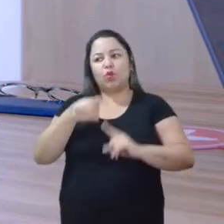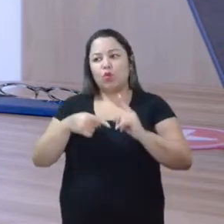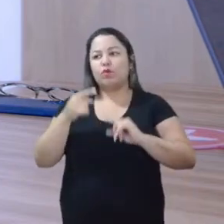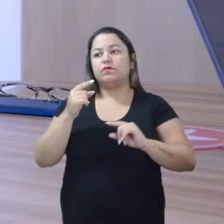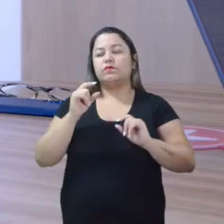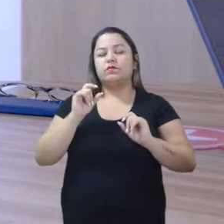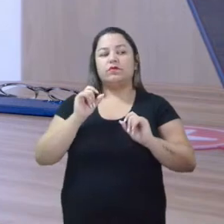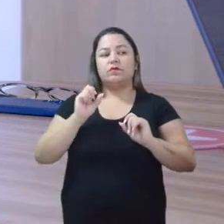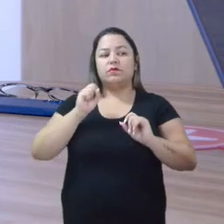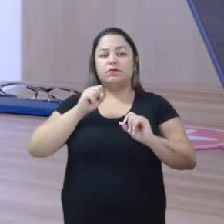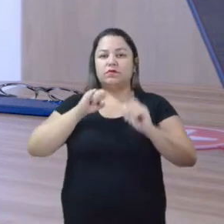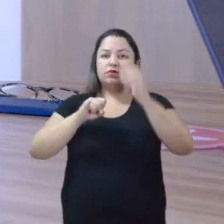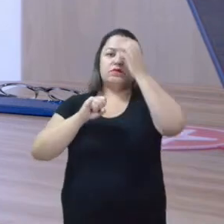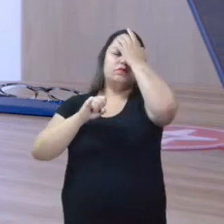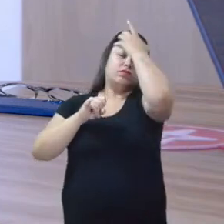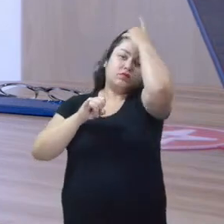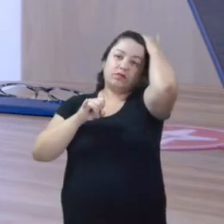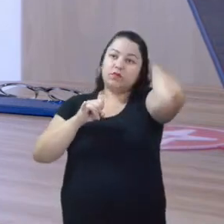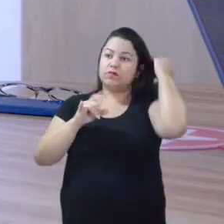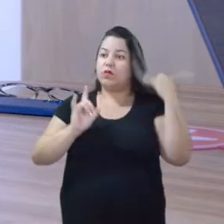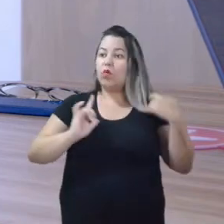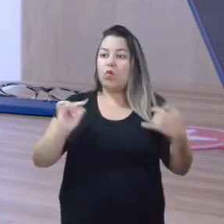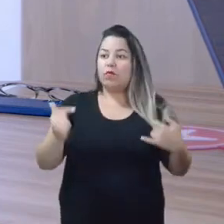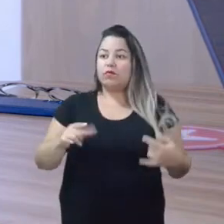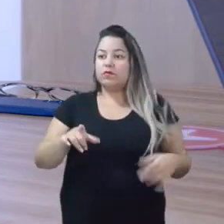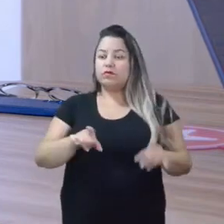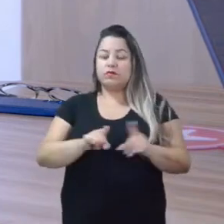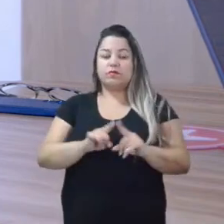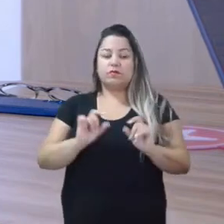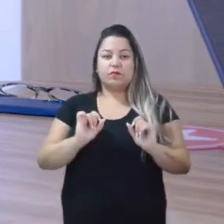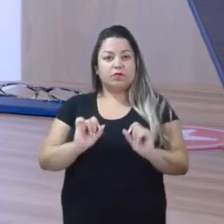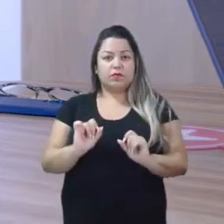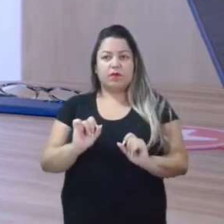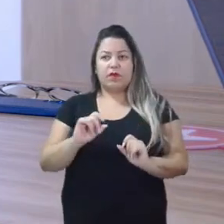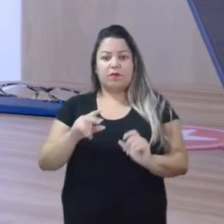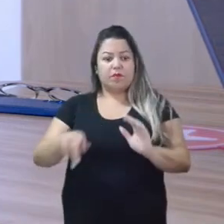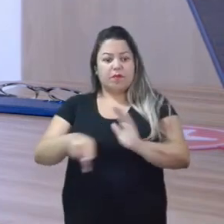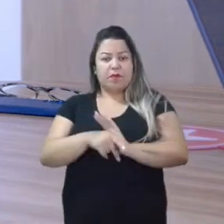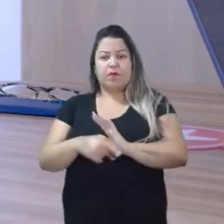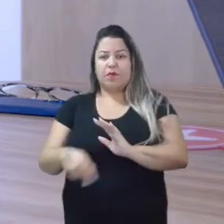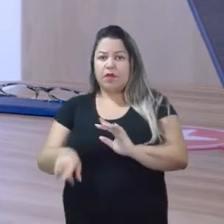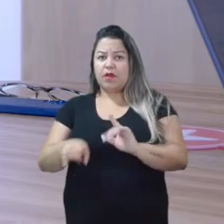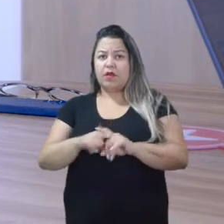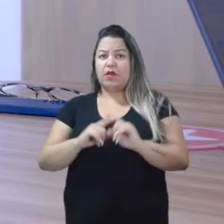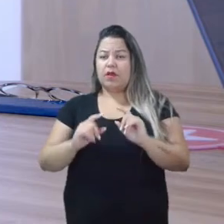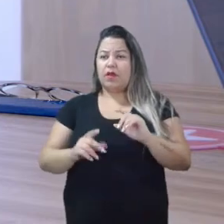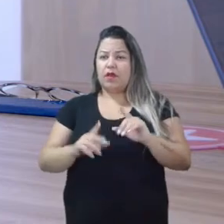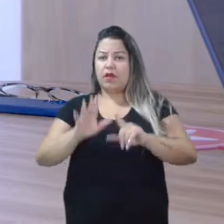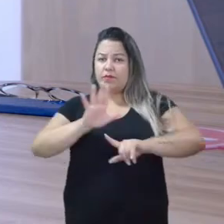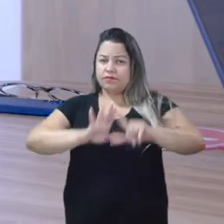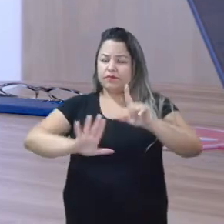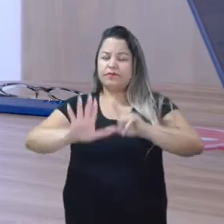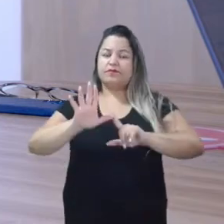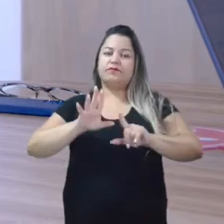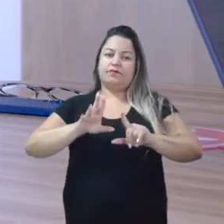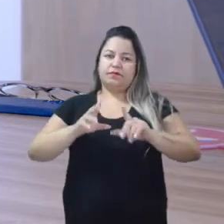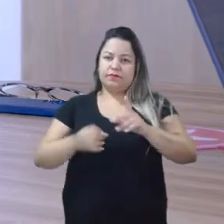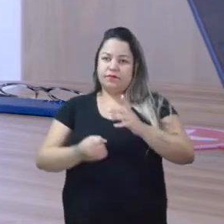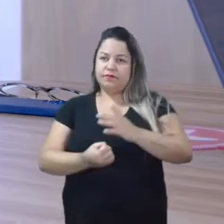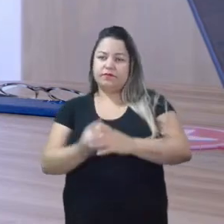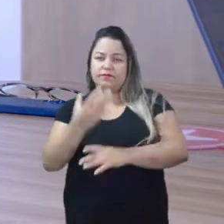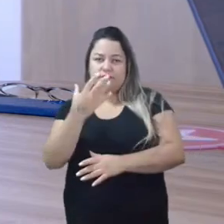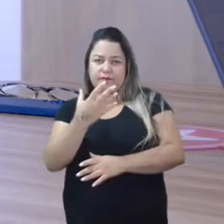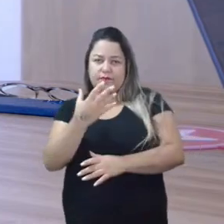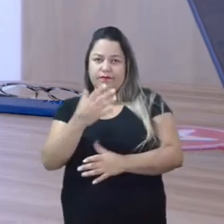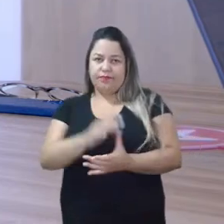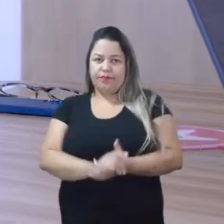sociedade civil, se a gente não constrói isso pelo parlamento, vai acabar que as próprias plataformas vão construir algo. E aí isso vai gerar uma série de discussões. E o Brasil,